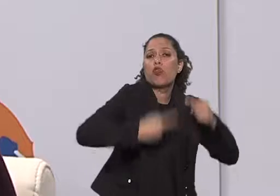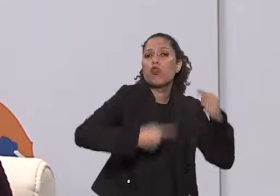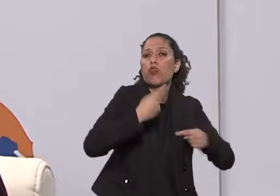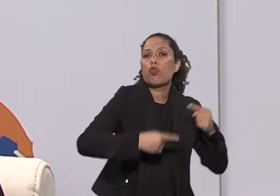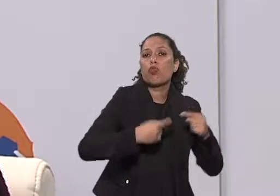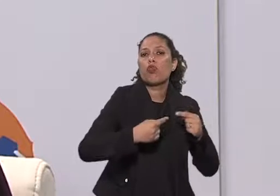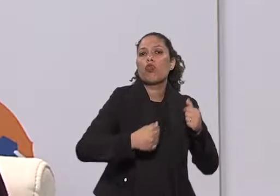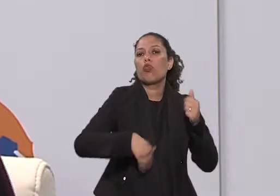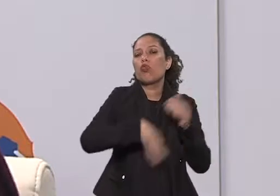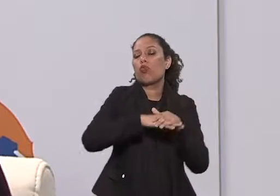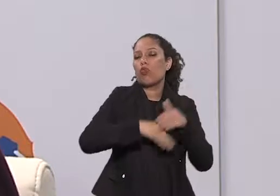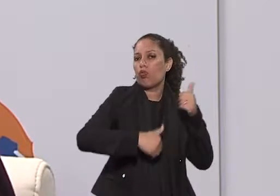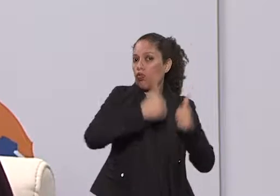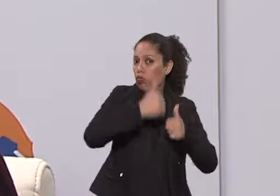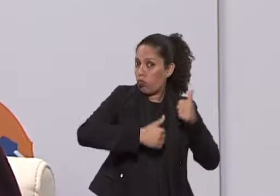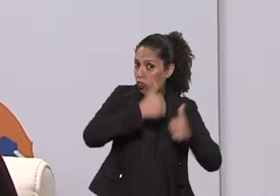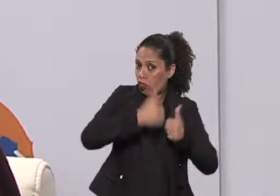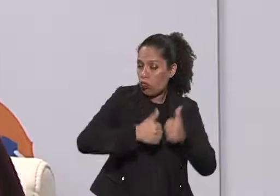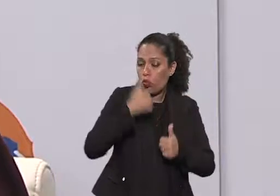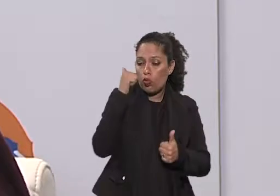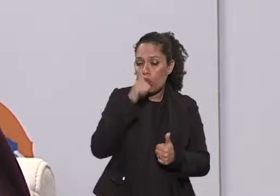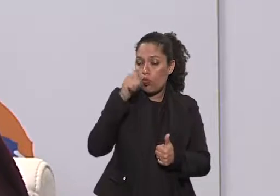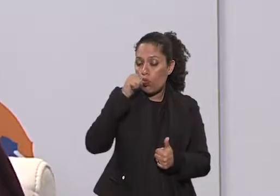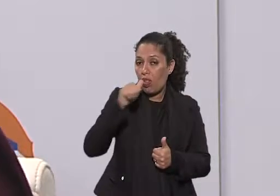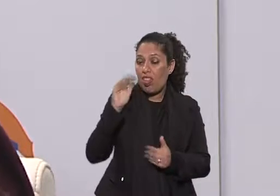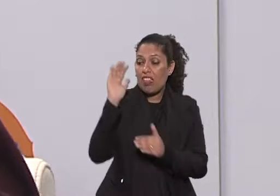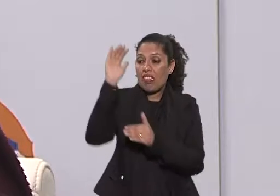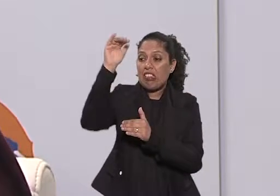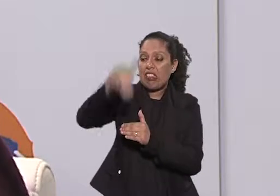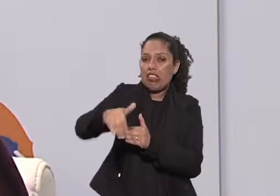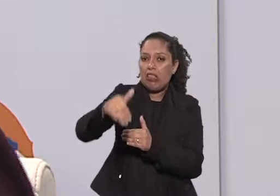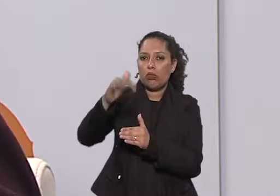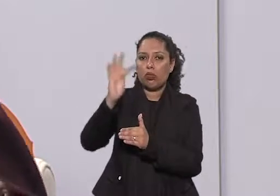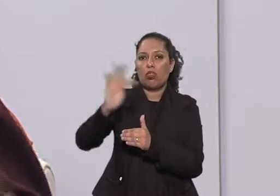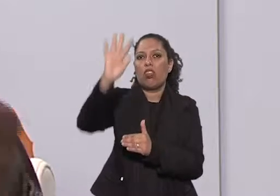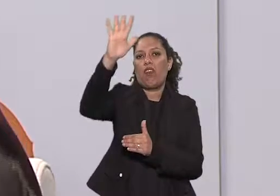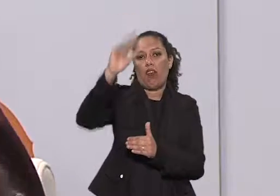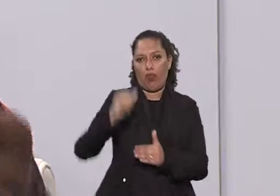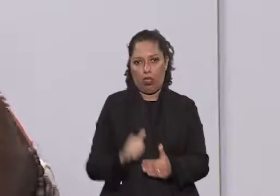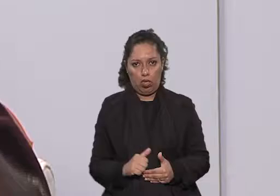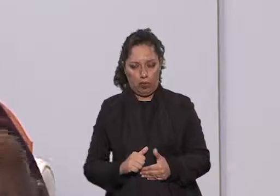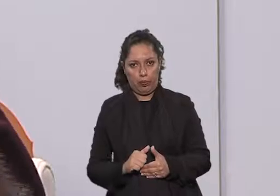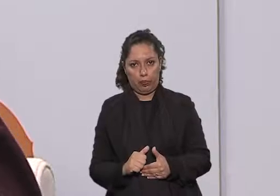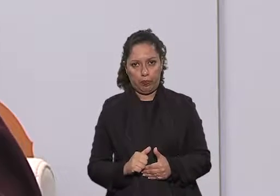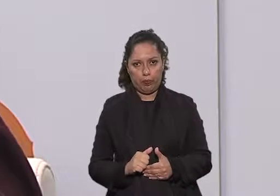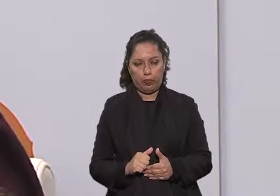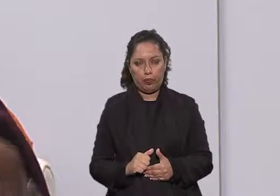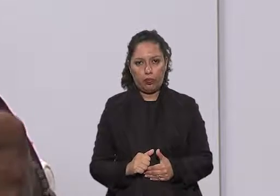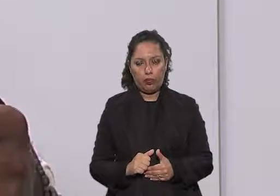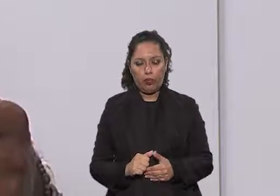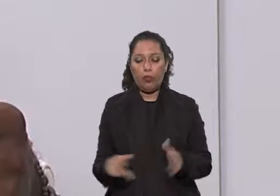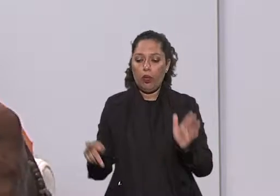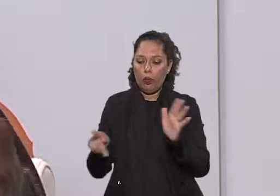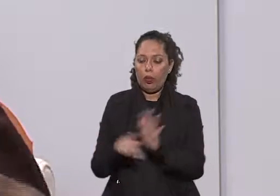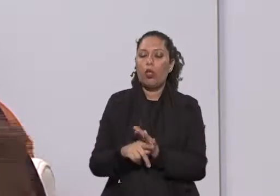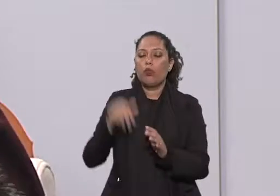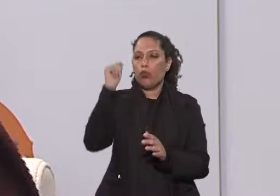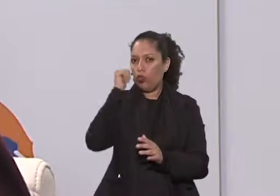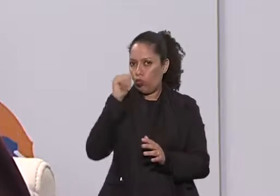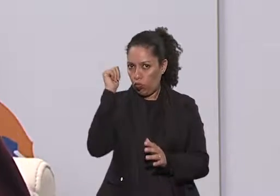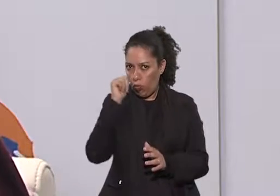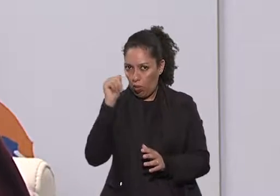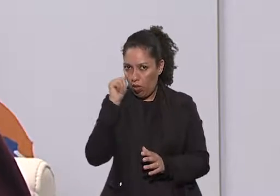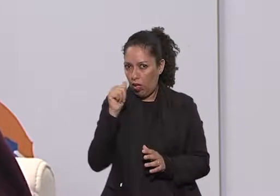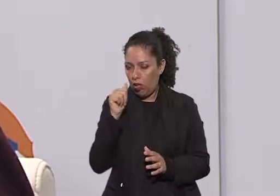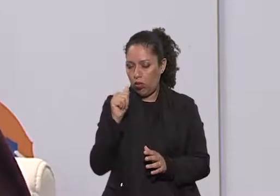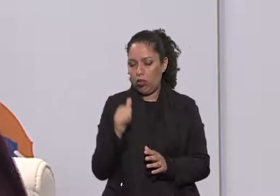discutir também o futebol feminino dentro das periferias dentro dos territórios núcleos de futebol esportivo é voltado